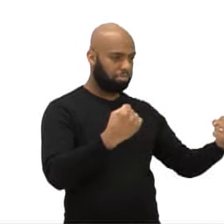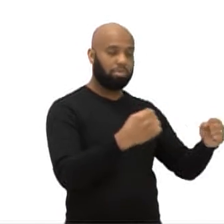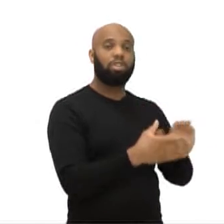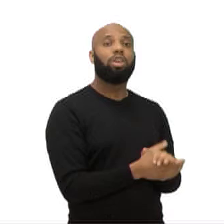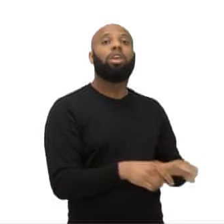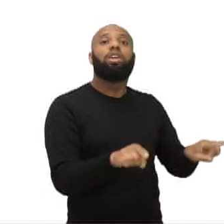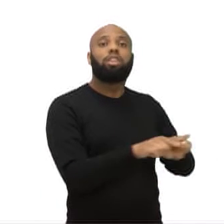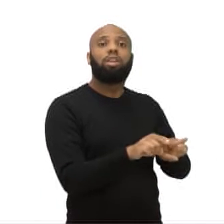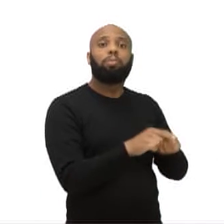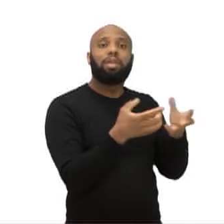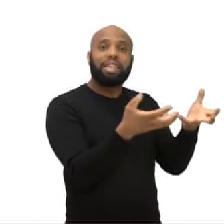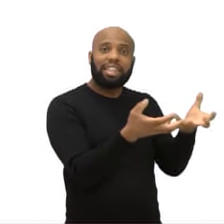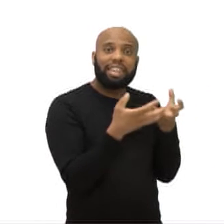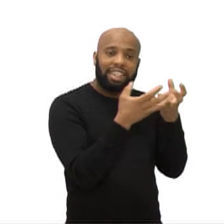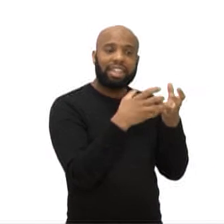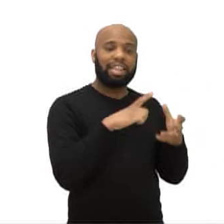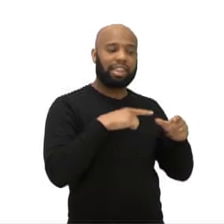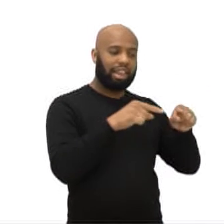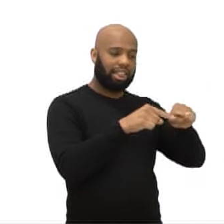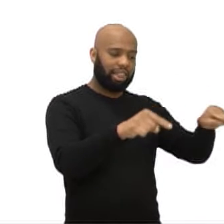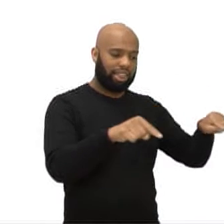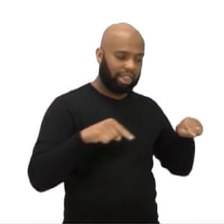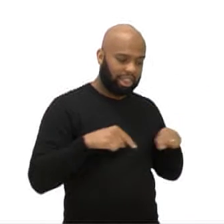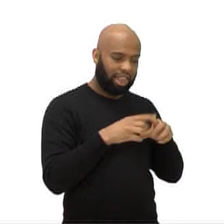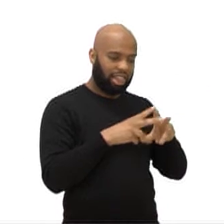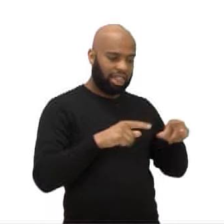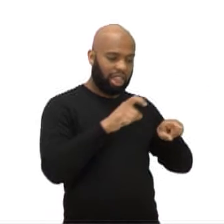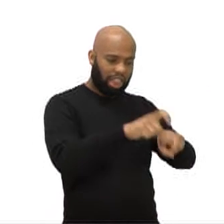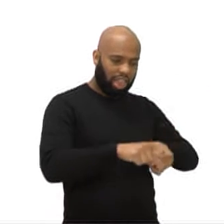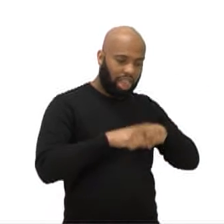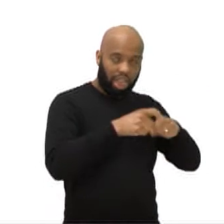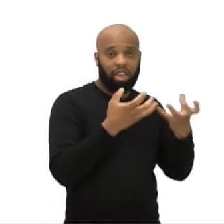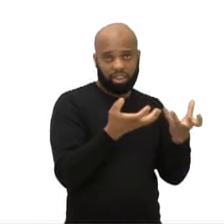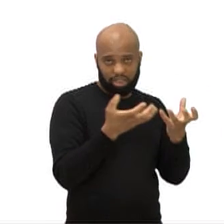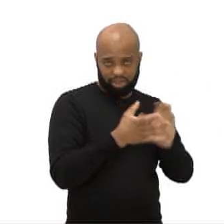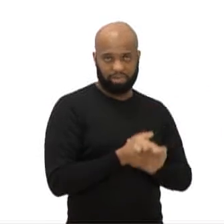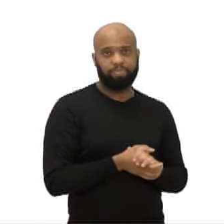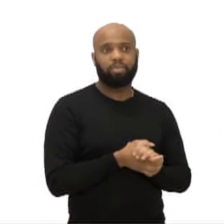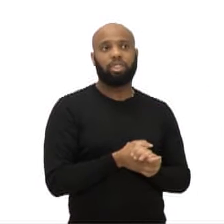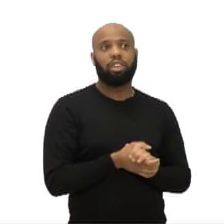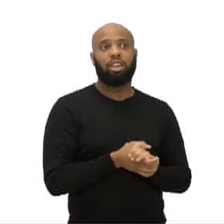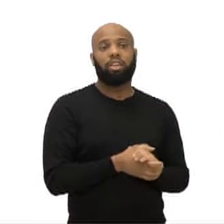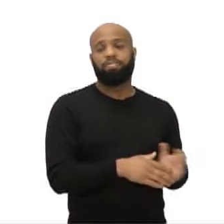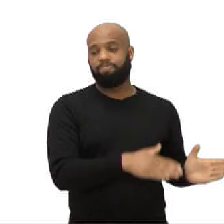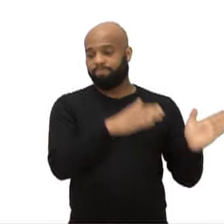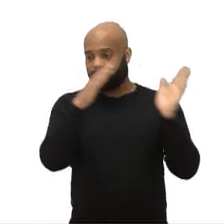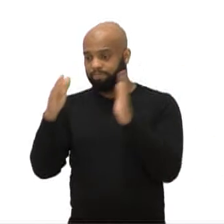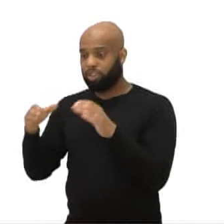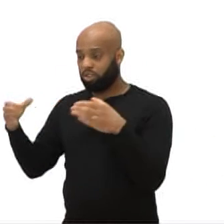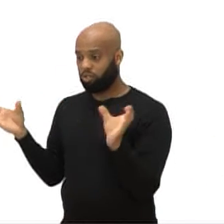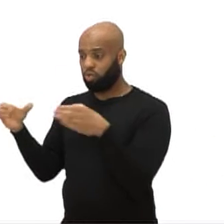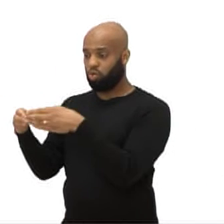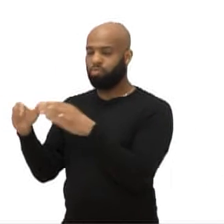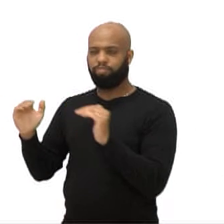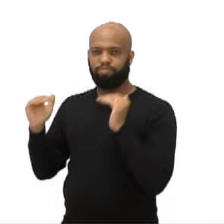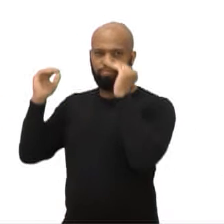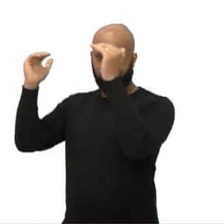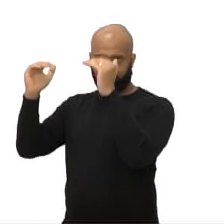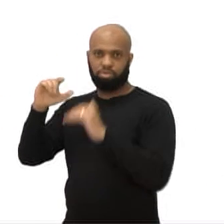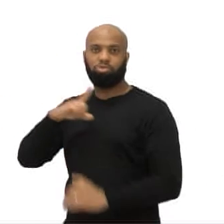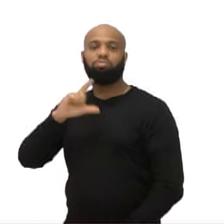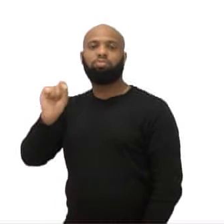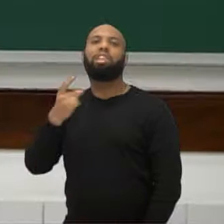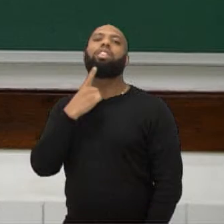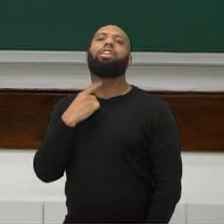de terra para poder trabalhar, cultivar, viver dignamente. E para a elite econômica, nós vamos ter